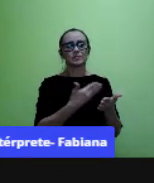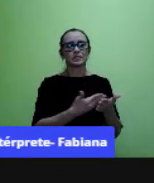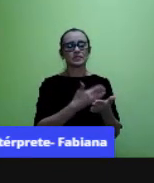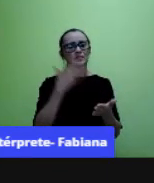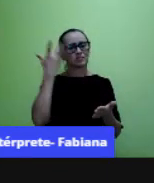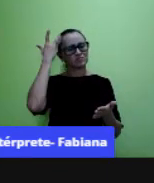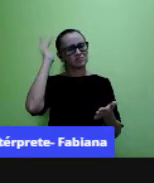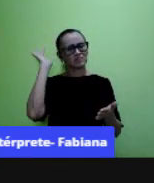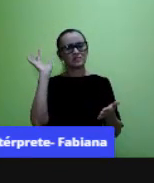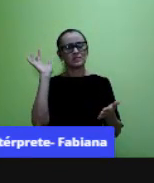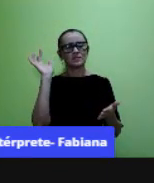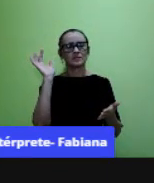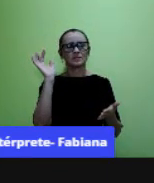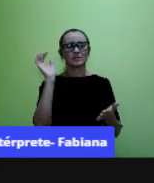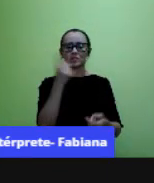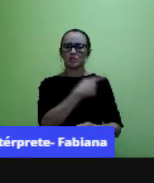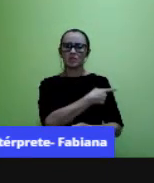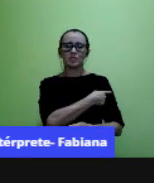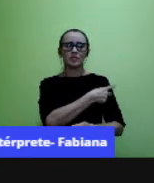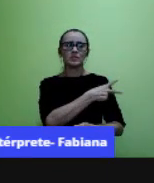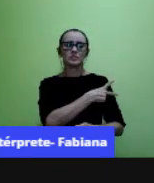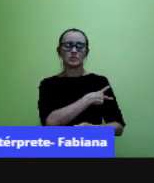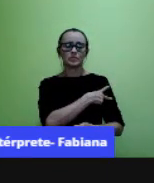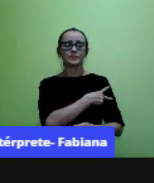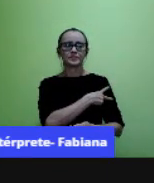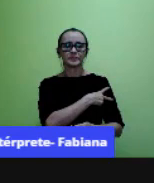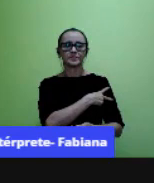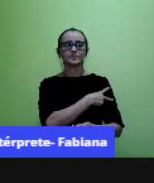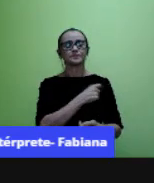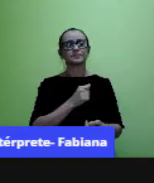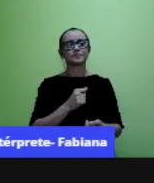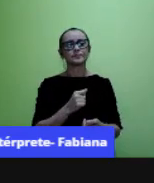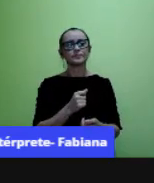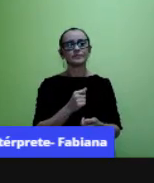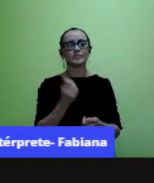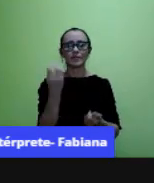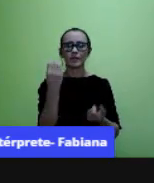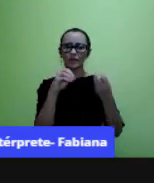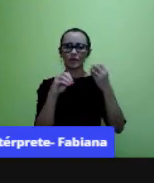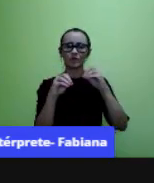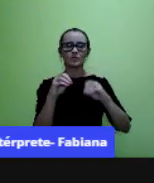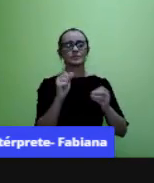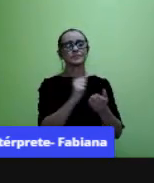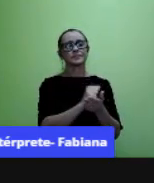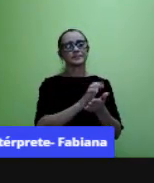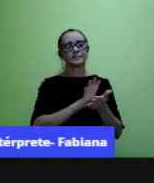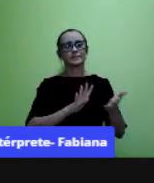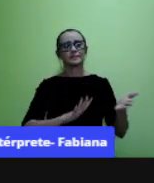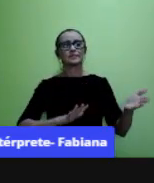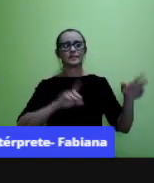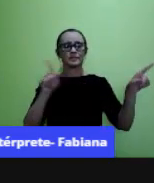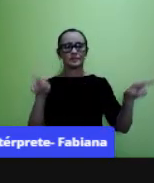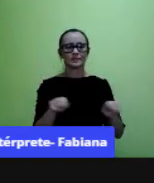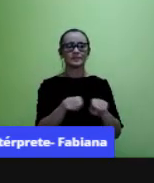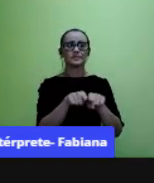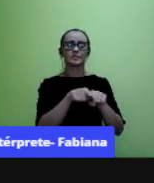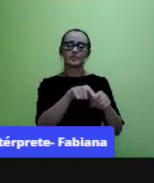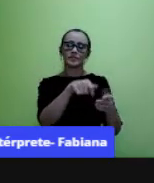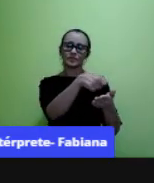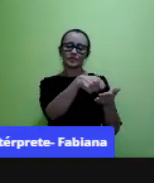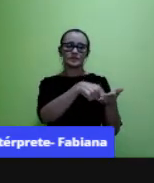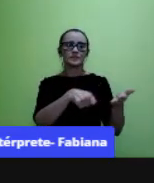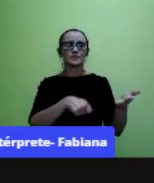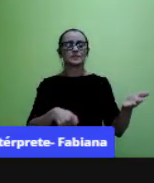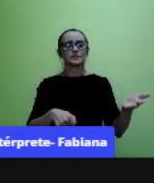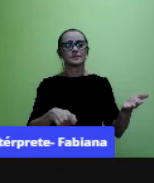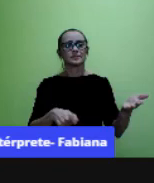para o primeiro ou segundo ano, no qual a gente colocou uma atividade também de escrita. Então, quer